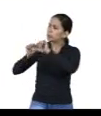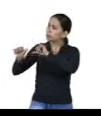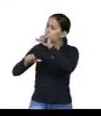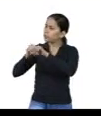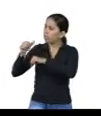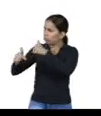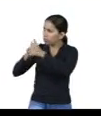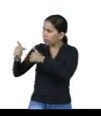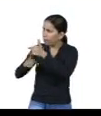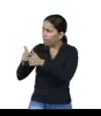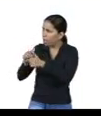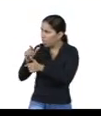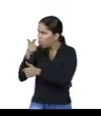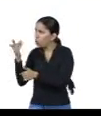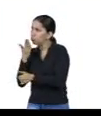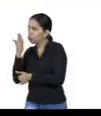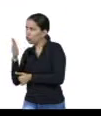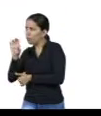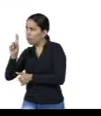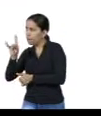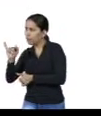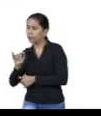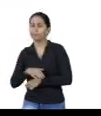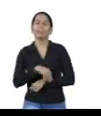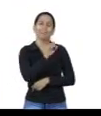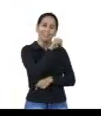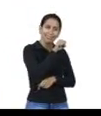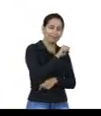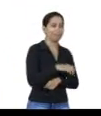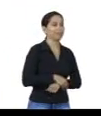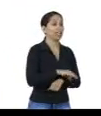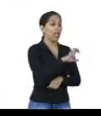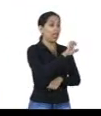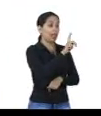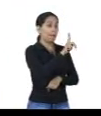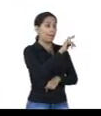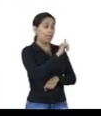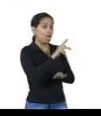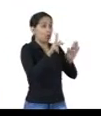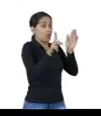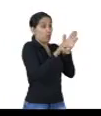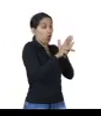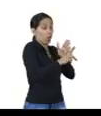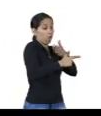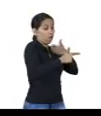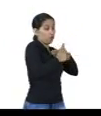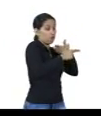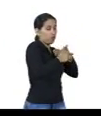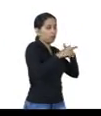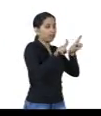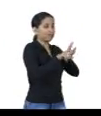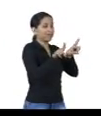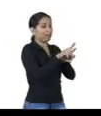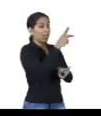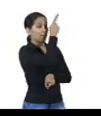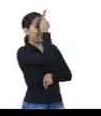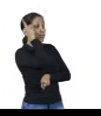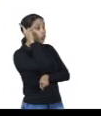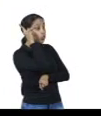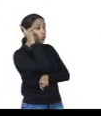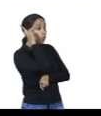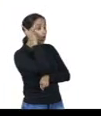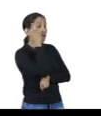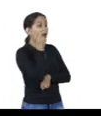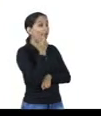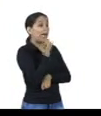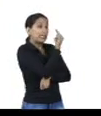os EPIs são outros também. Exatamente. O EPI ele é adequado para a pessoa e também para a função. Cada função tem os seus riscos